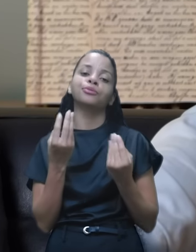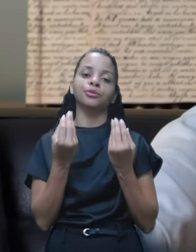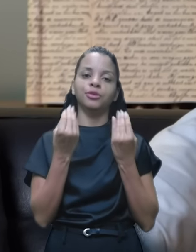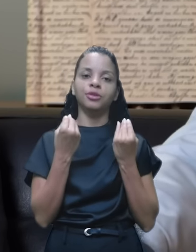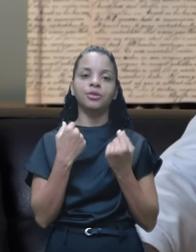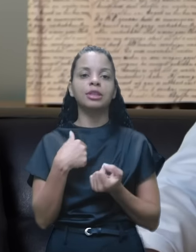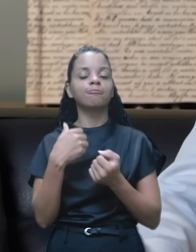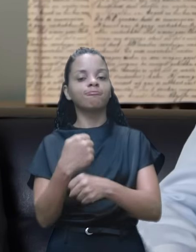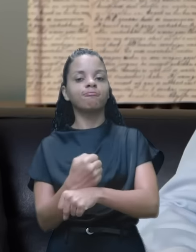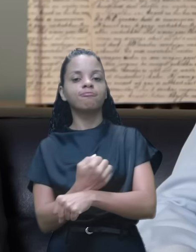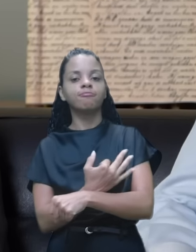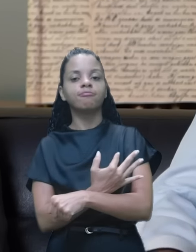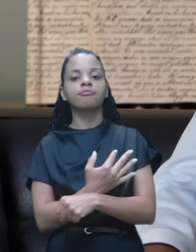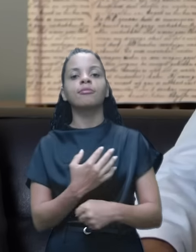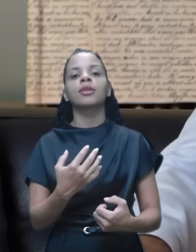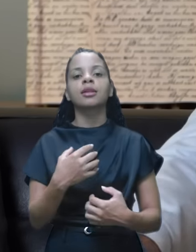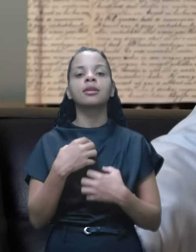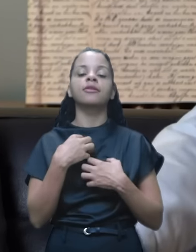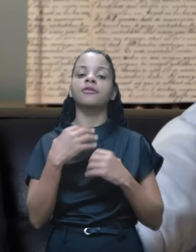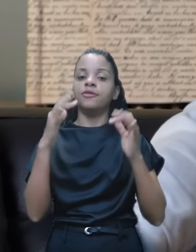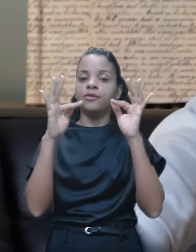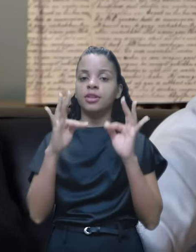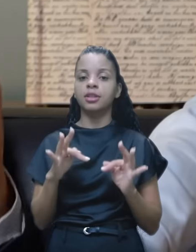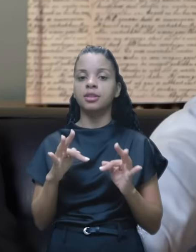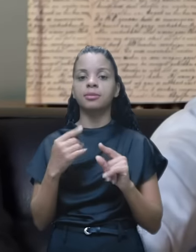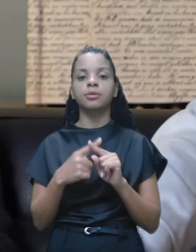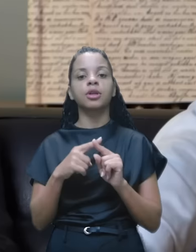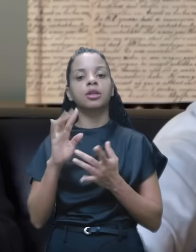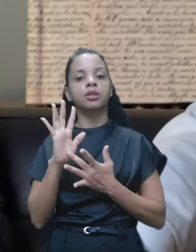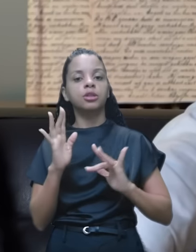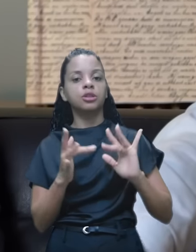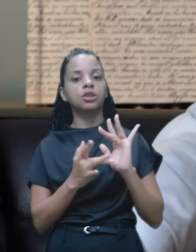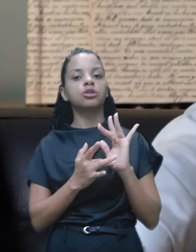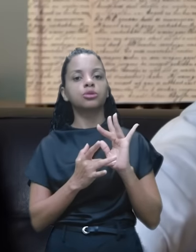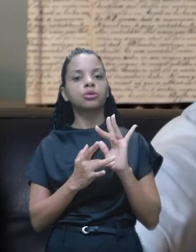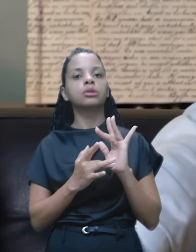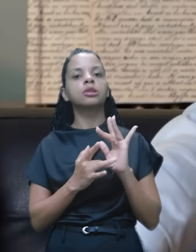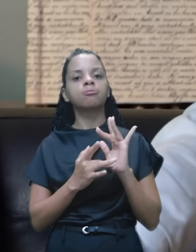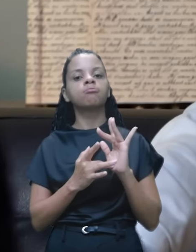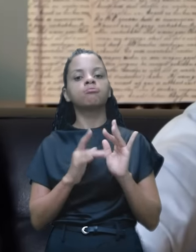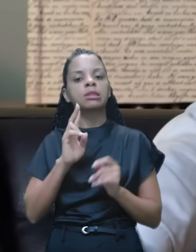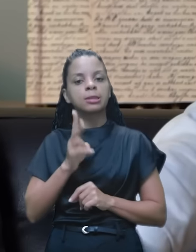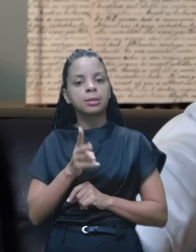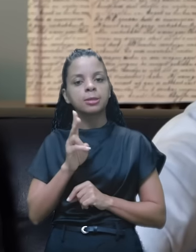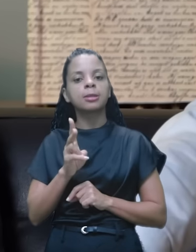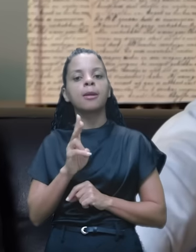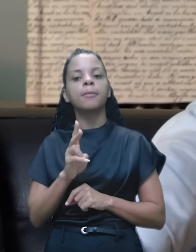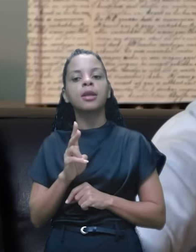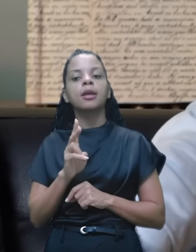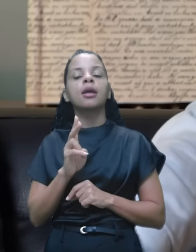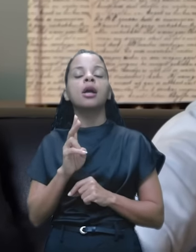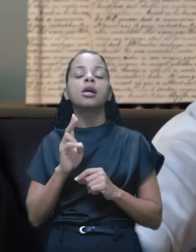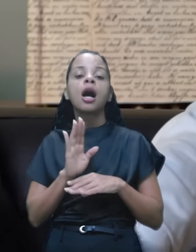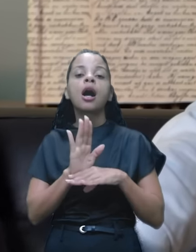tocado e feliz também, porque Jesus, como sempre, ele sempre deu exemplo, né, em relação à guarda